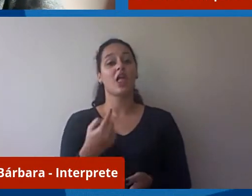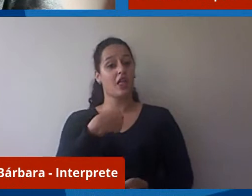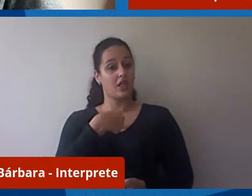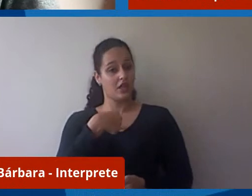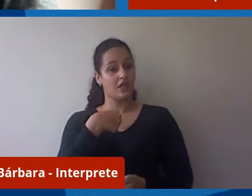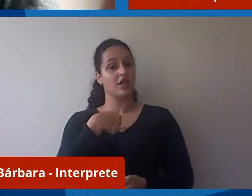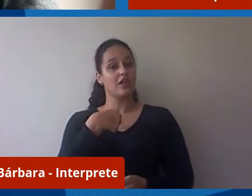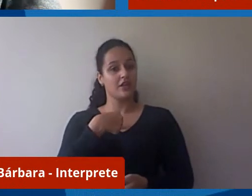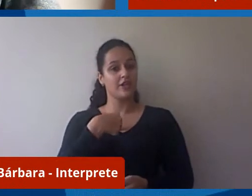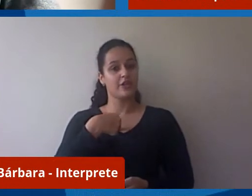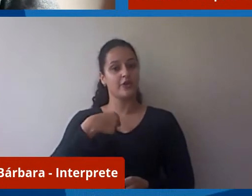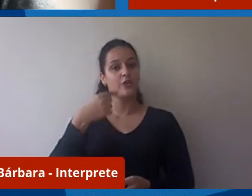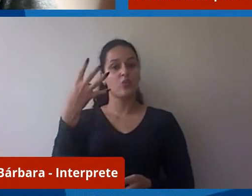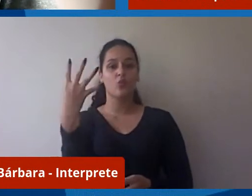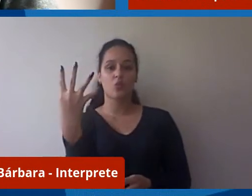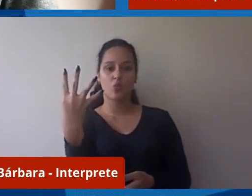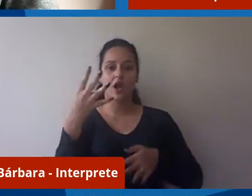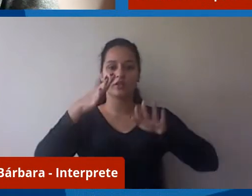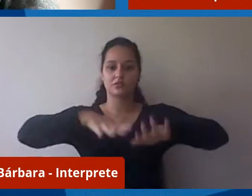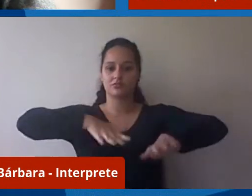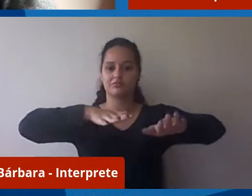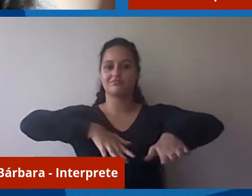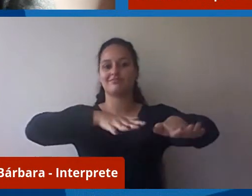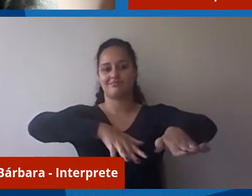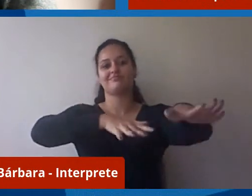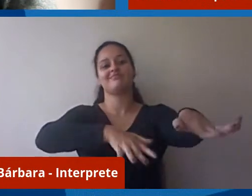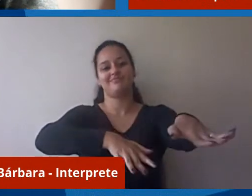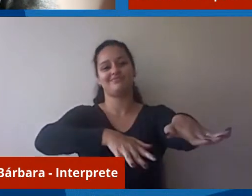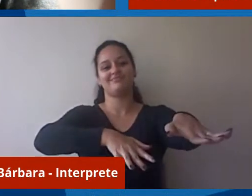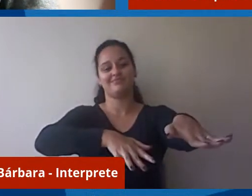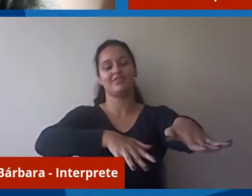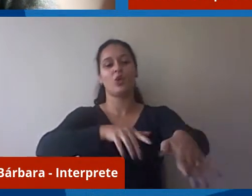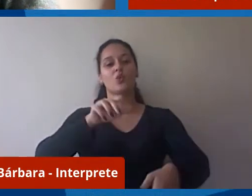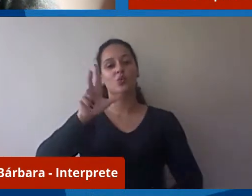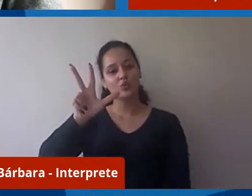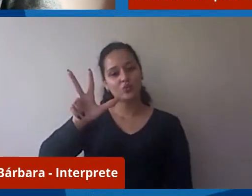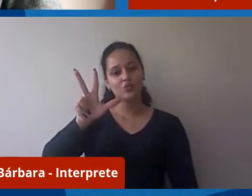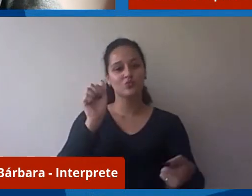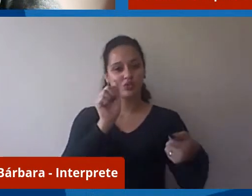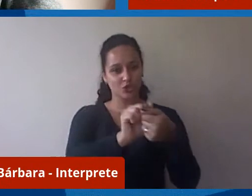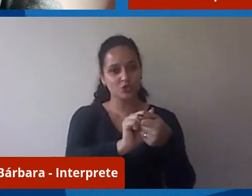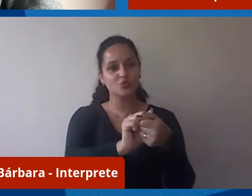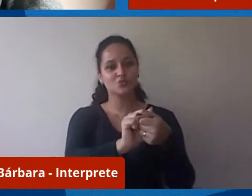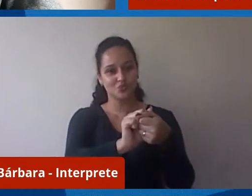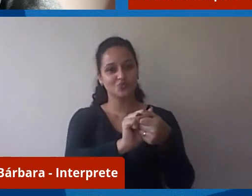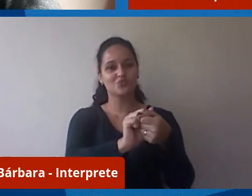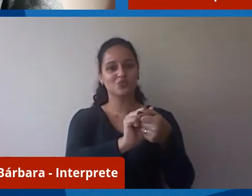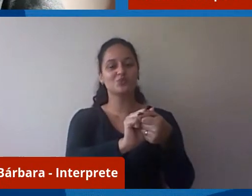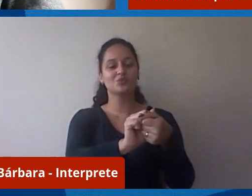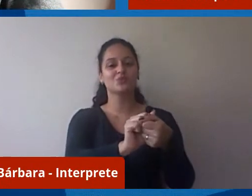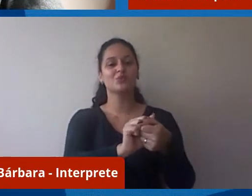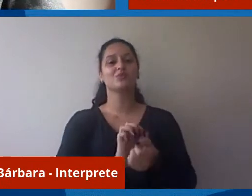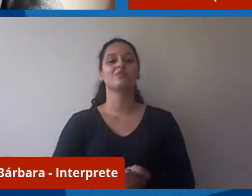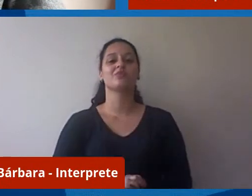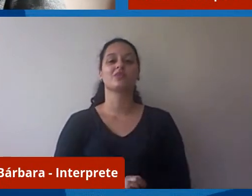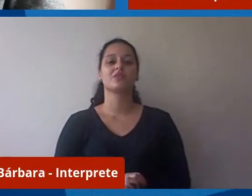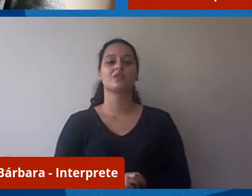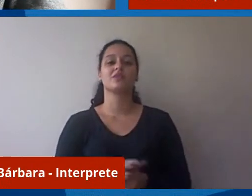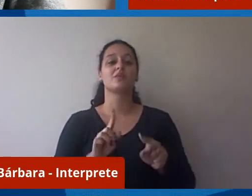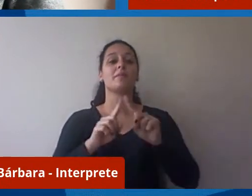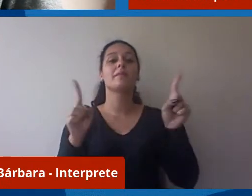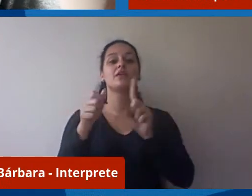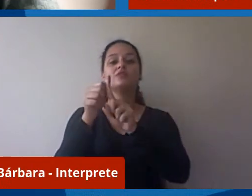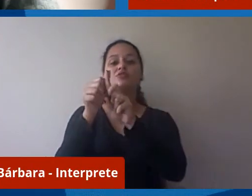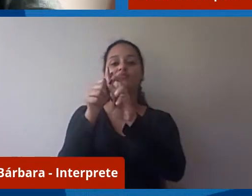quatro caravanas. Eu sei o que é o Lula falando para o povo. É quem chega lá. Só que o que chegou durante uns meses era o dinheirinho na